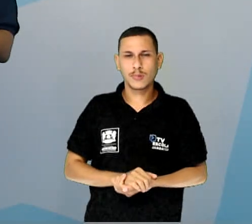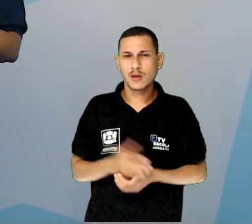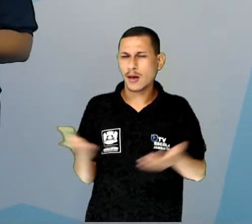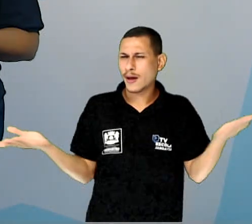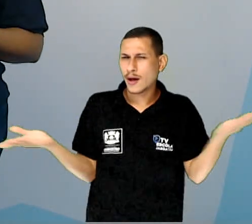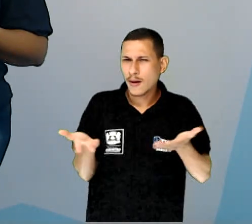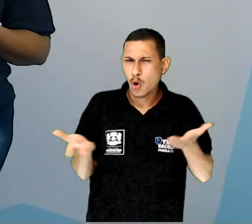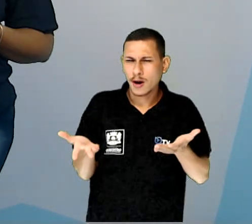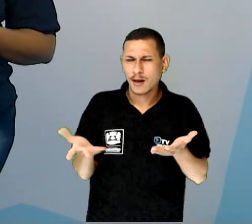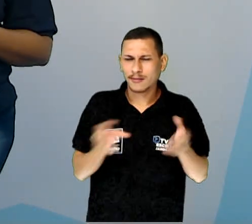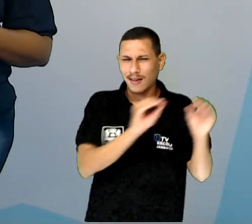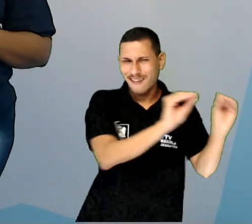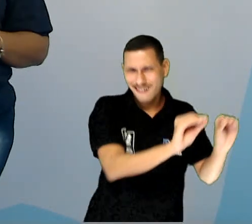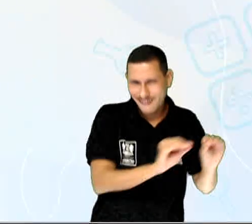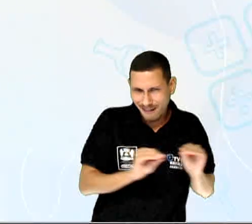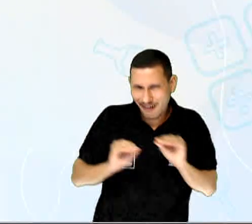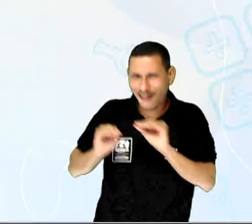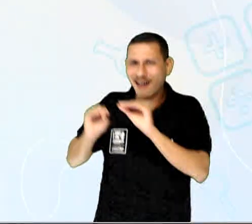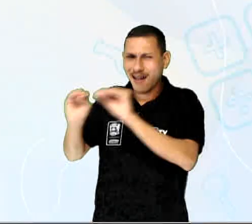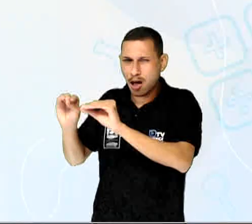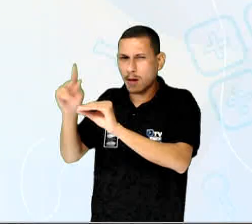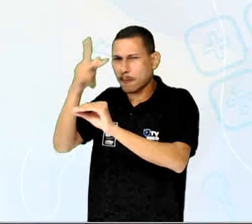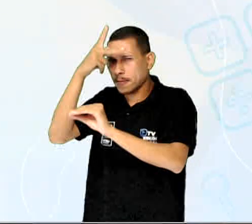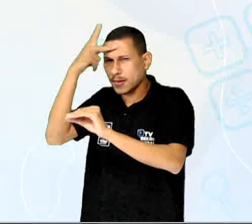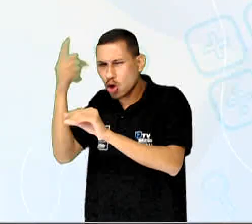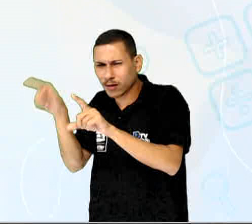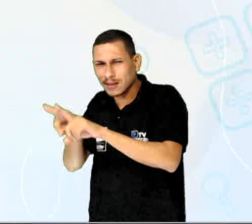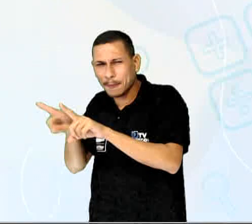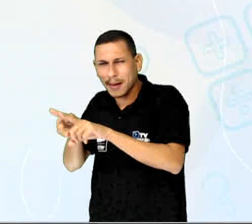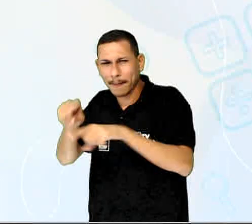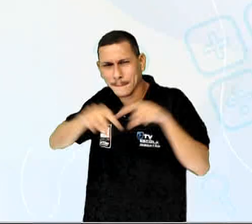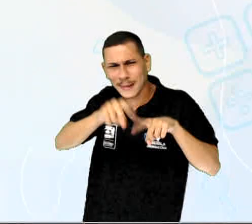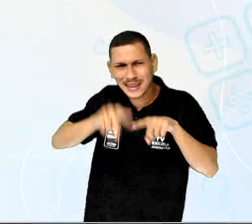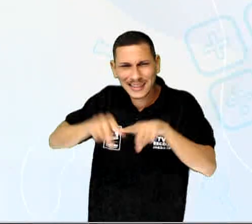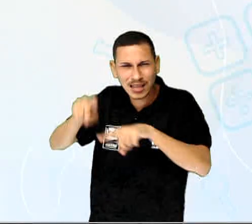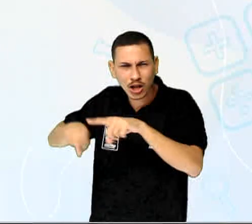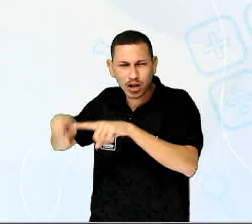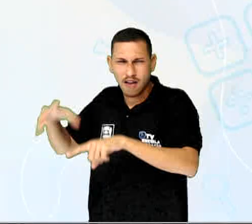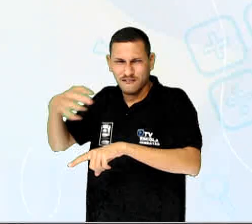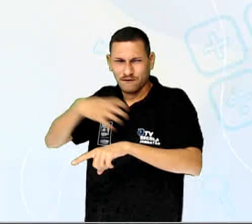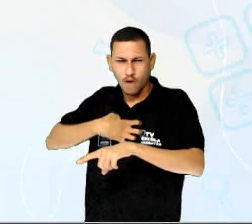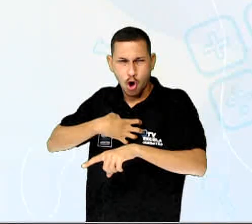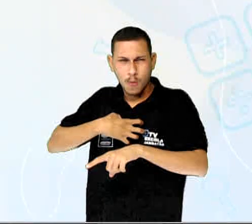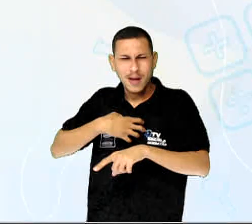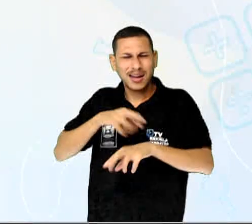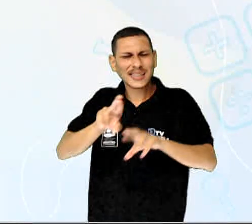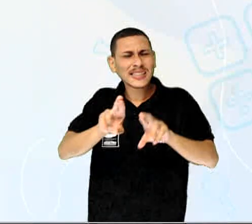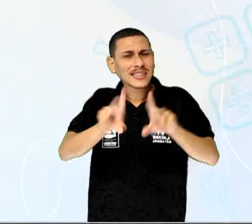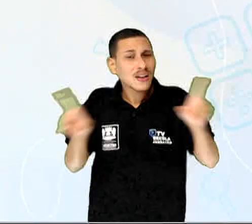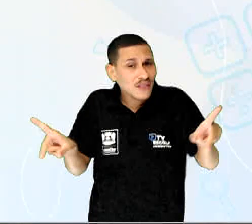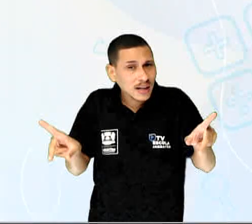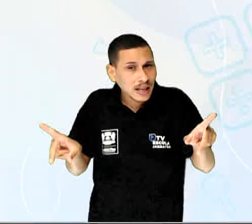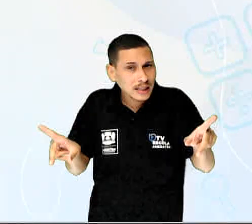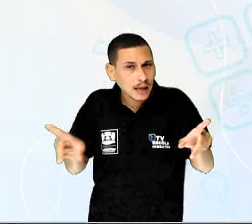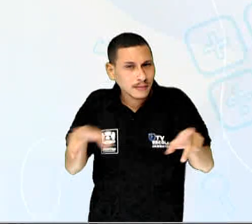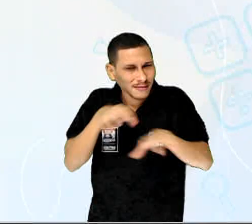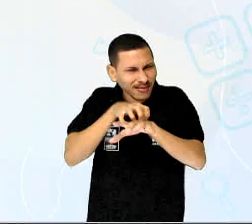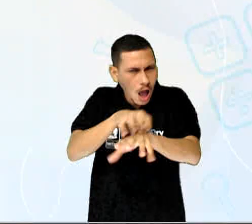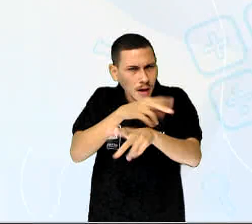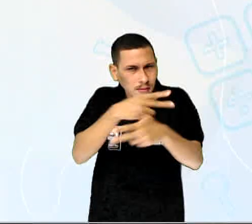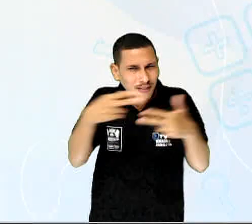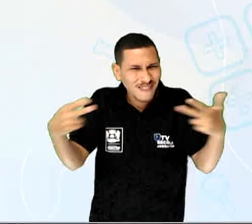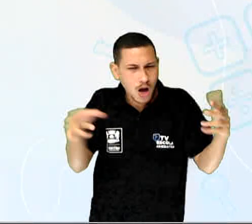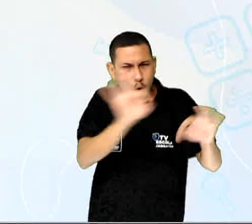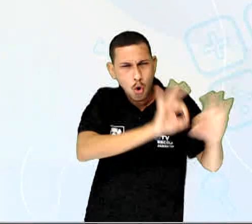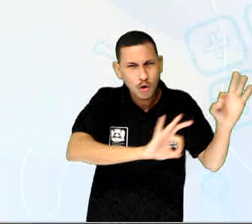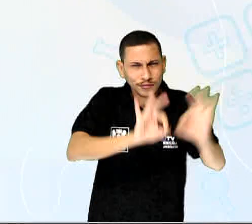Atualmente, o deslocamento de pessoas e mercadorias é assegurado em diferentes meios de transportes, que estão organizados